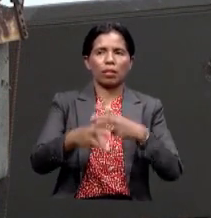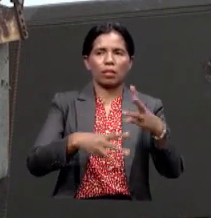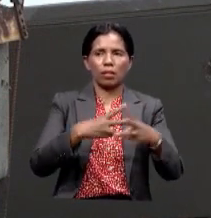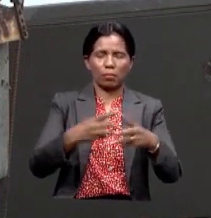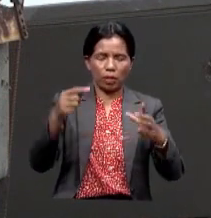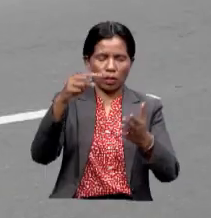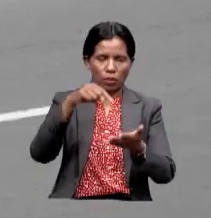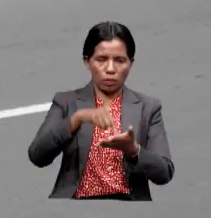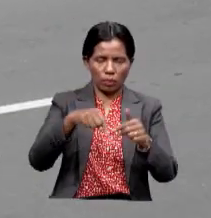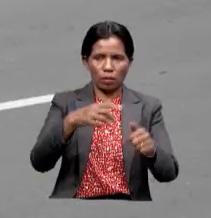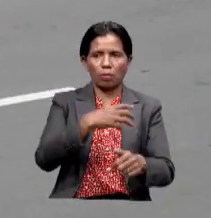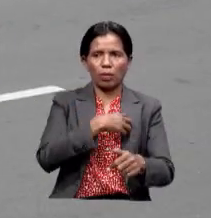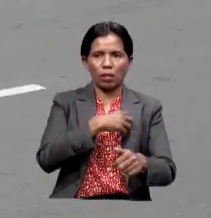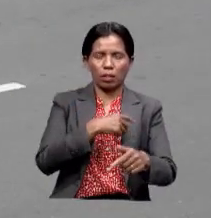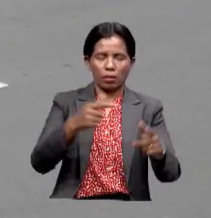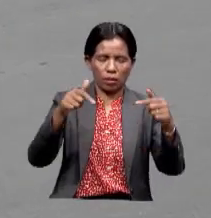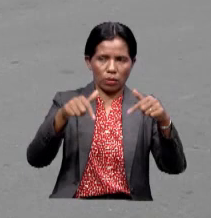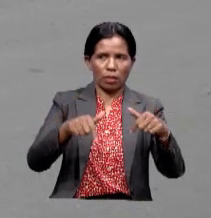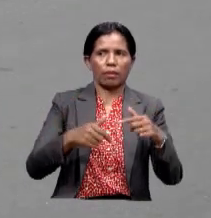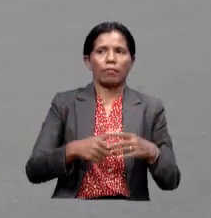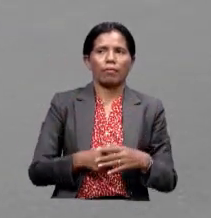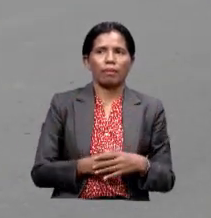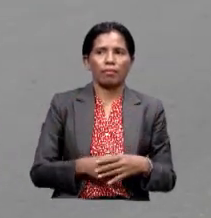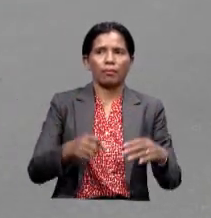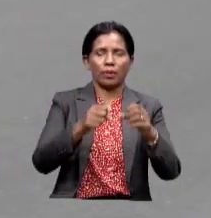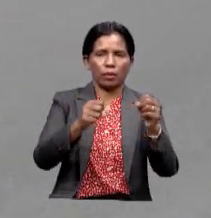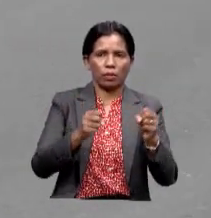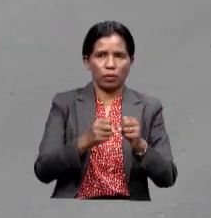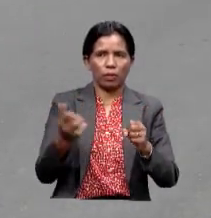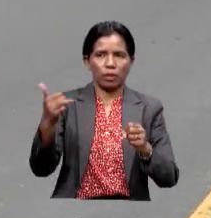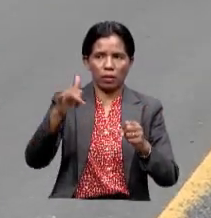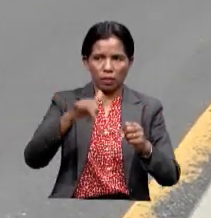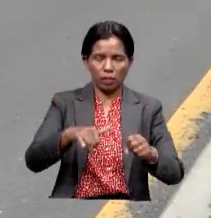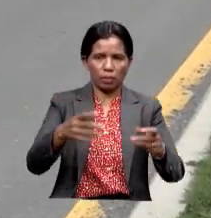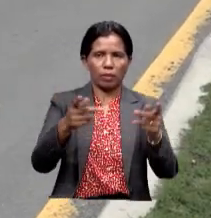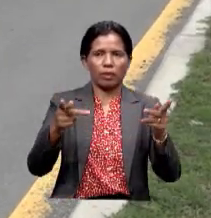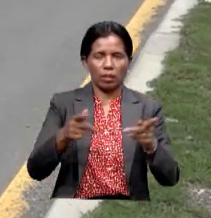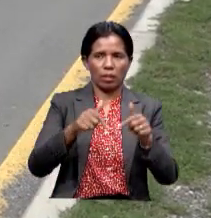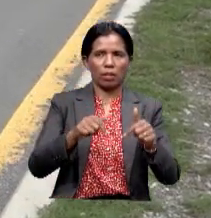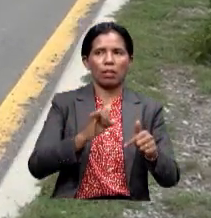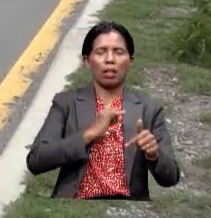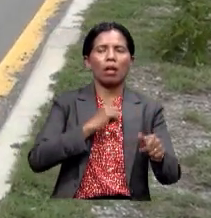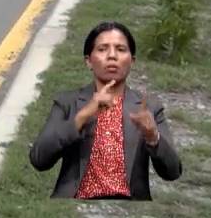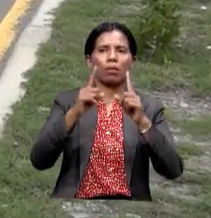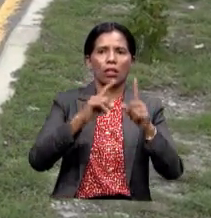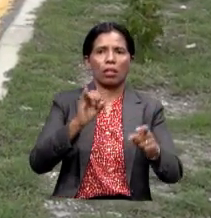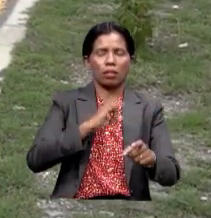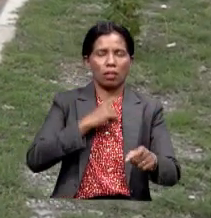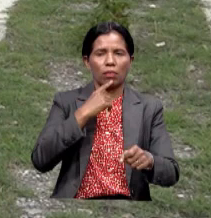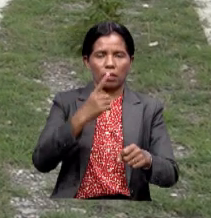iya ne, polisi mos mai to hutu iya ne, suku sira mos mai hutu to iya ne. Hau kuliah nesa da rau kuhi na kuliah